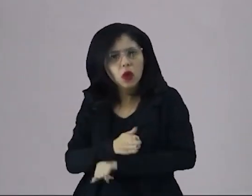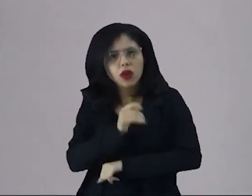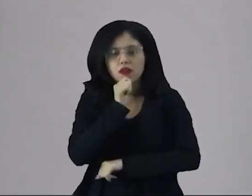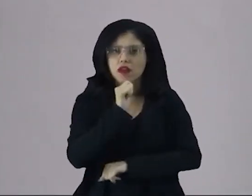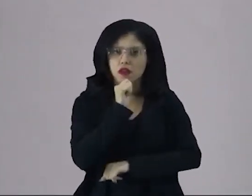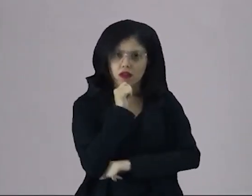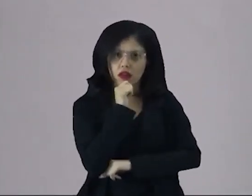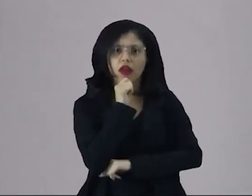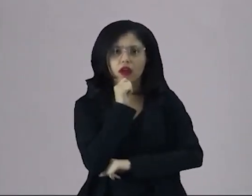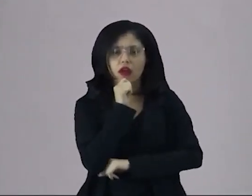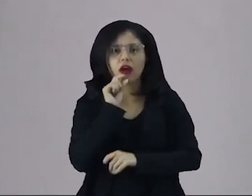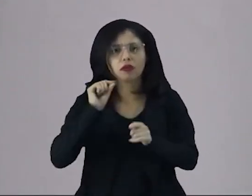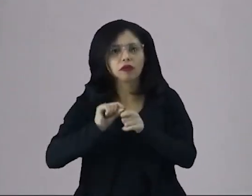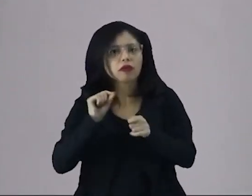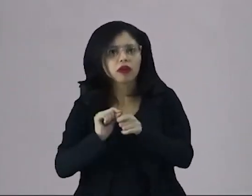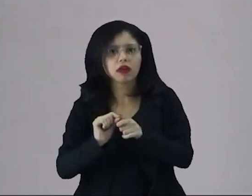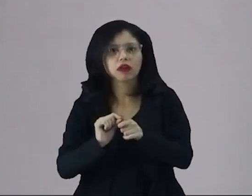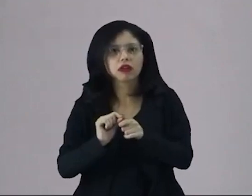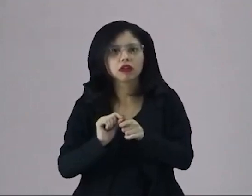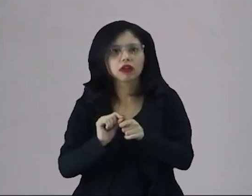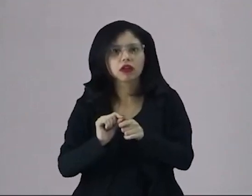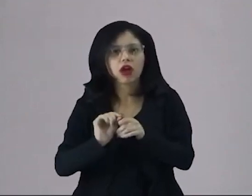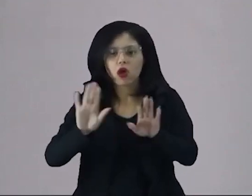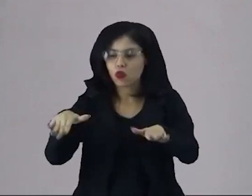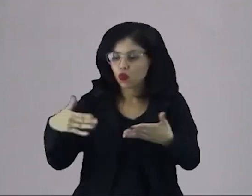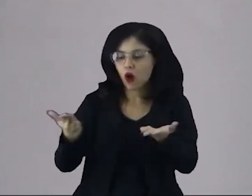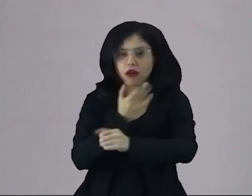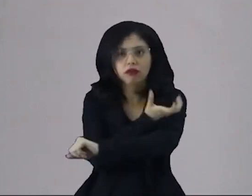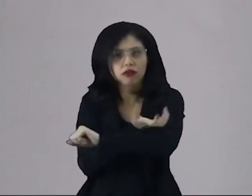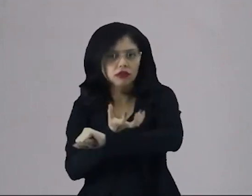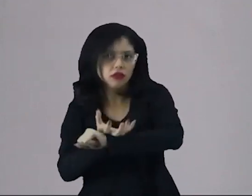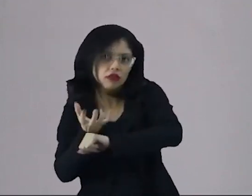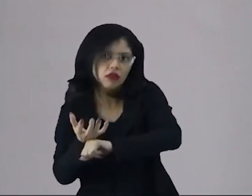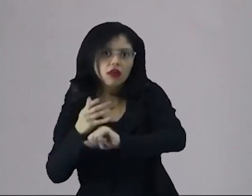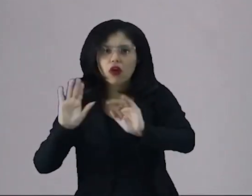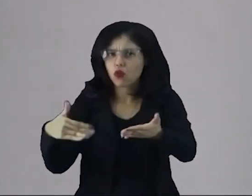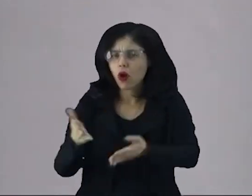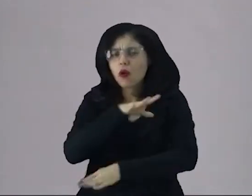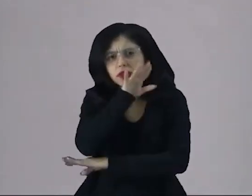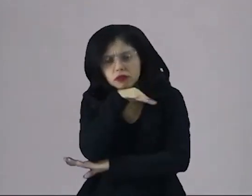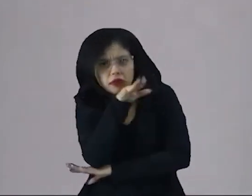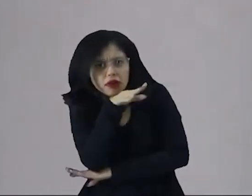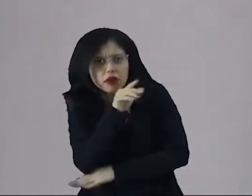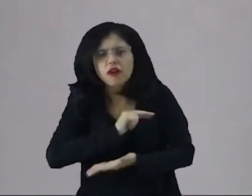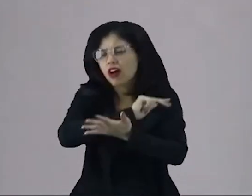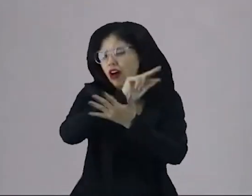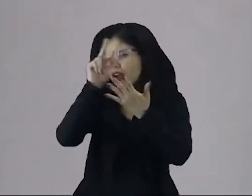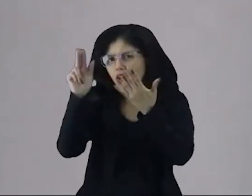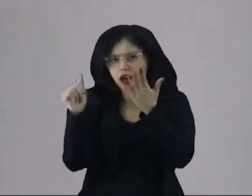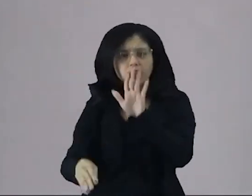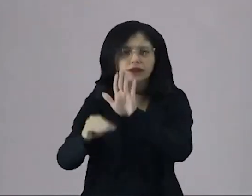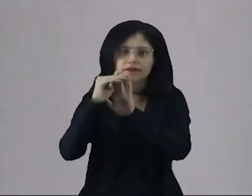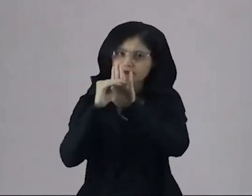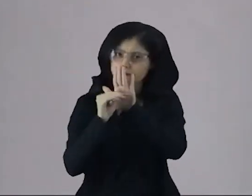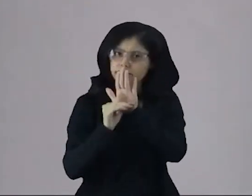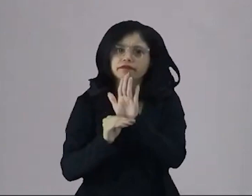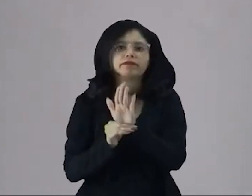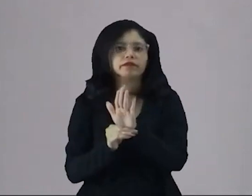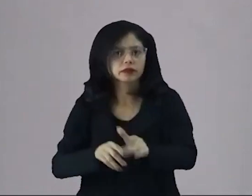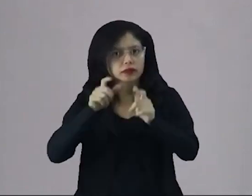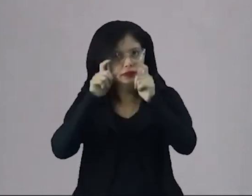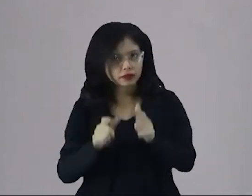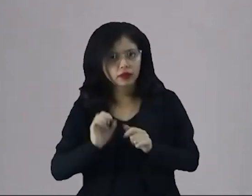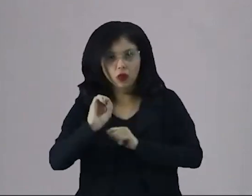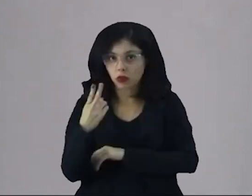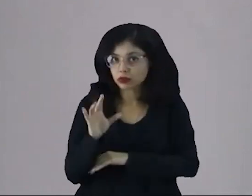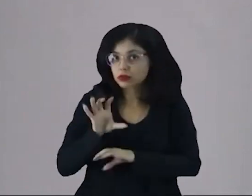elas fazem em relação ao tipo de vegetação, ao tipo de animal, a vários outros fatores que existem nesse local.